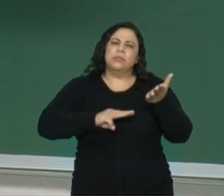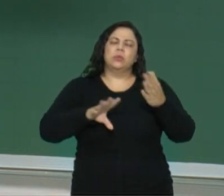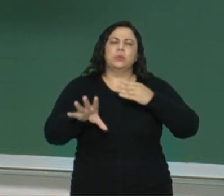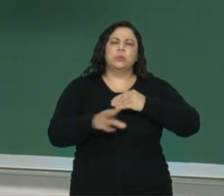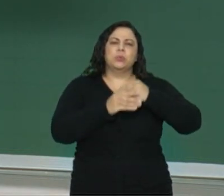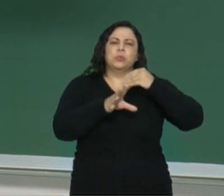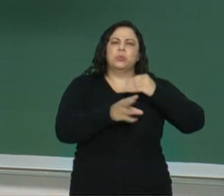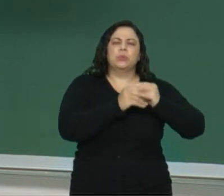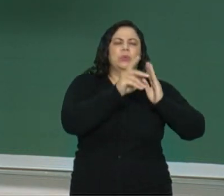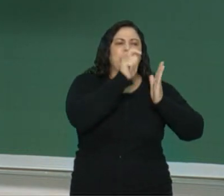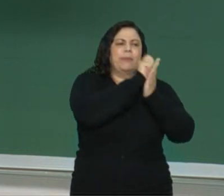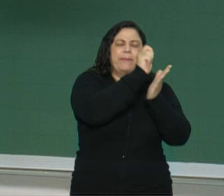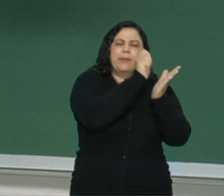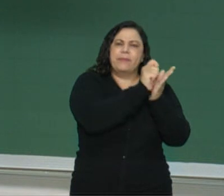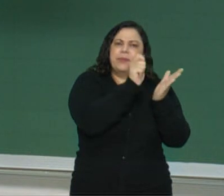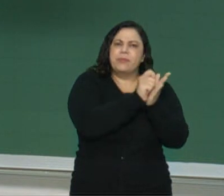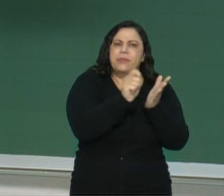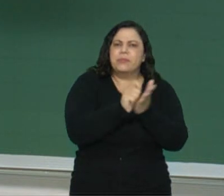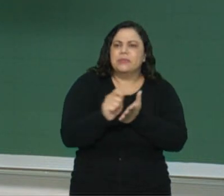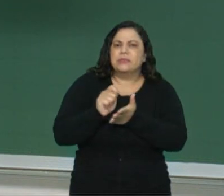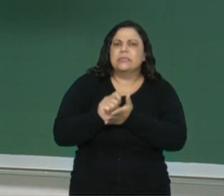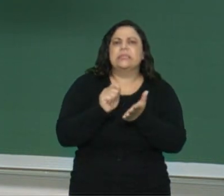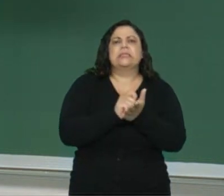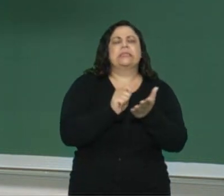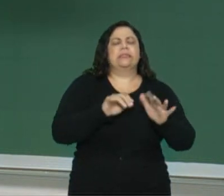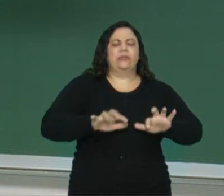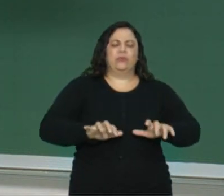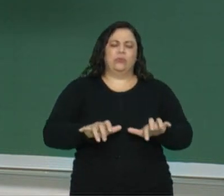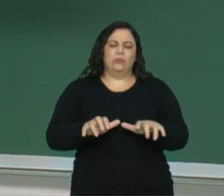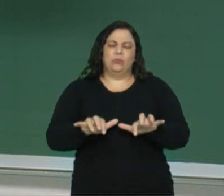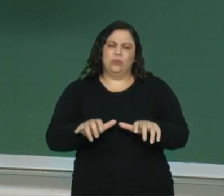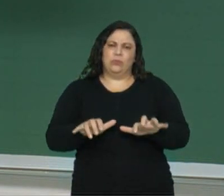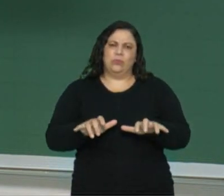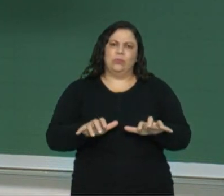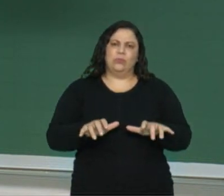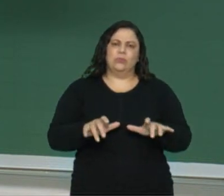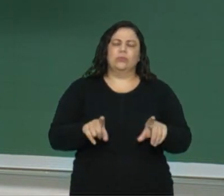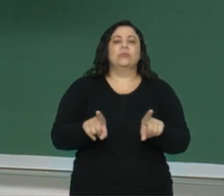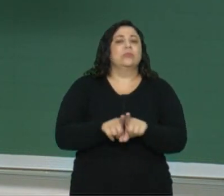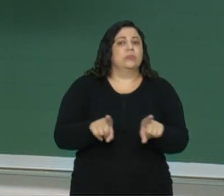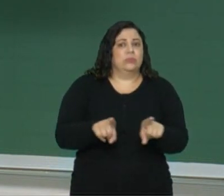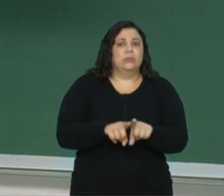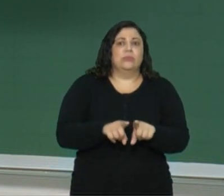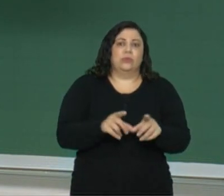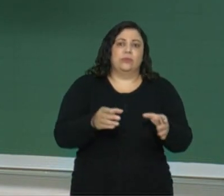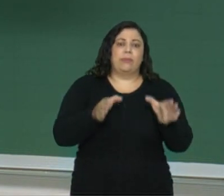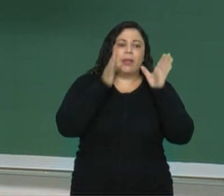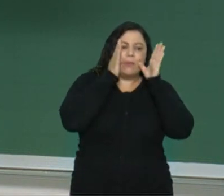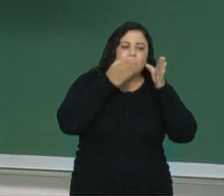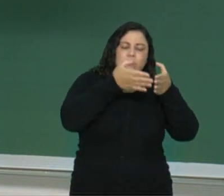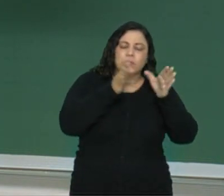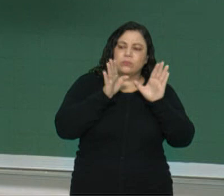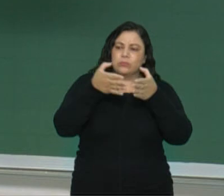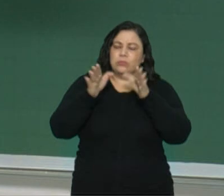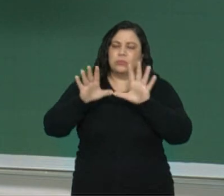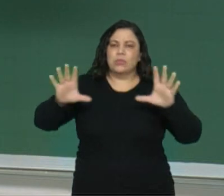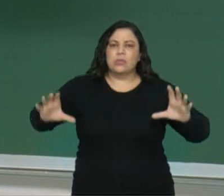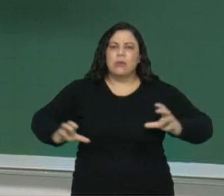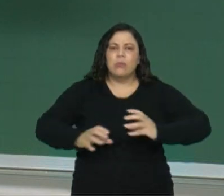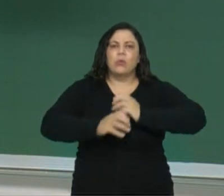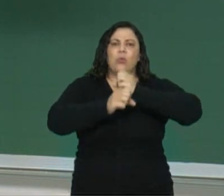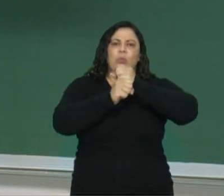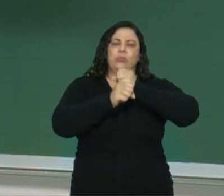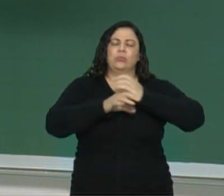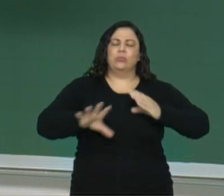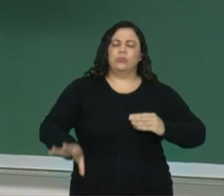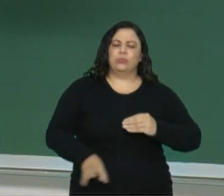anotações, rascunhos, né? Agora com notebook a gente está juntando esses pedaços, né, num texto,